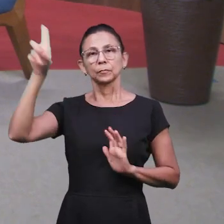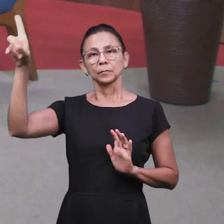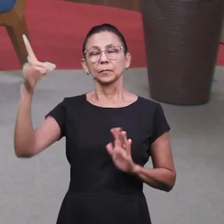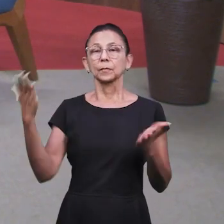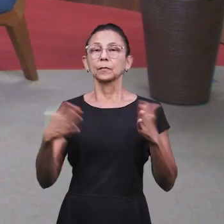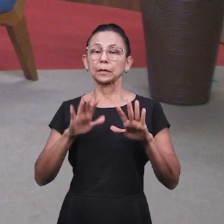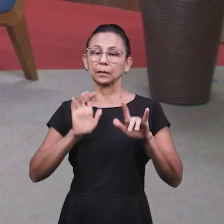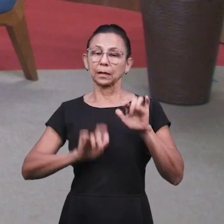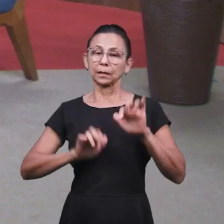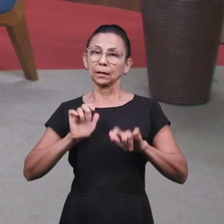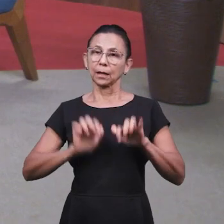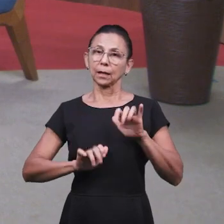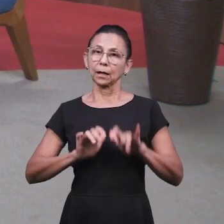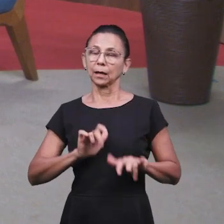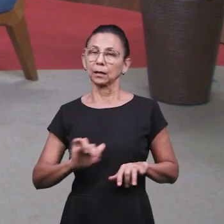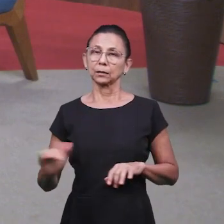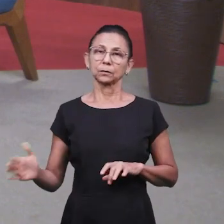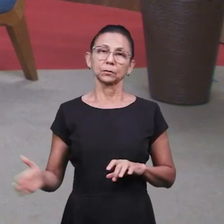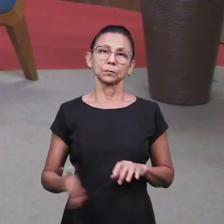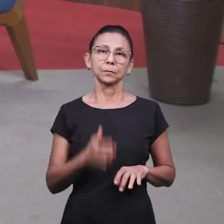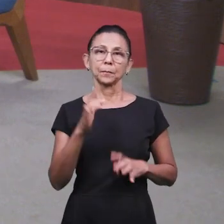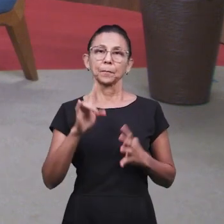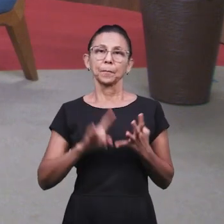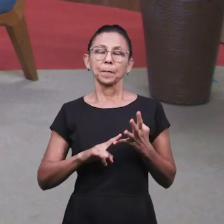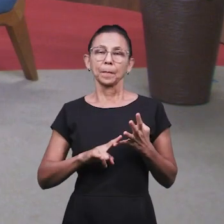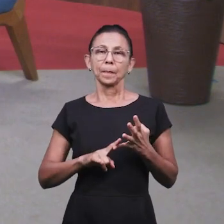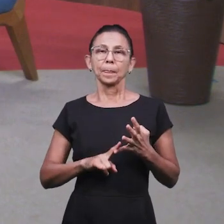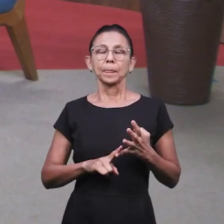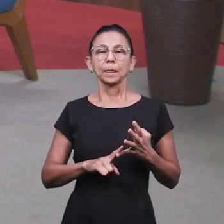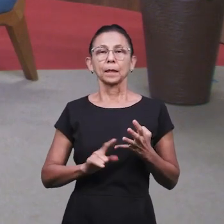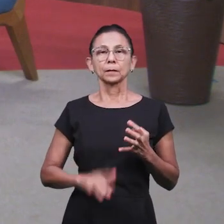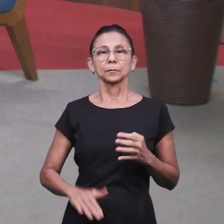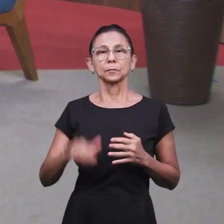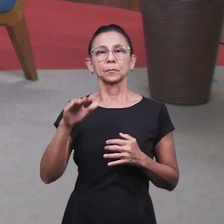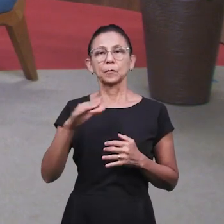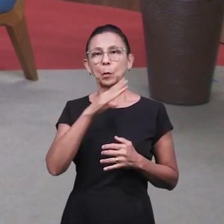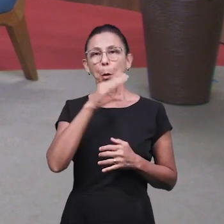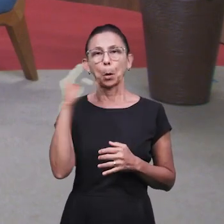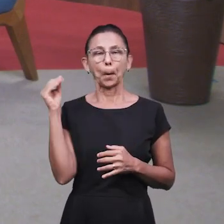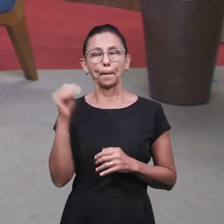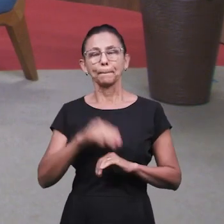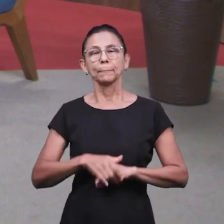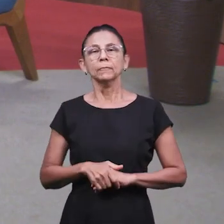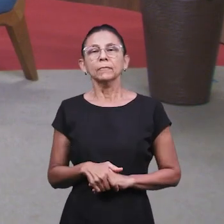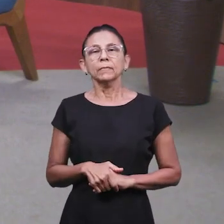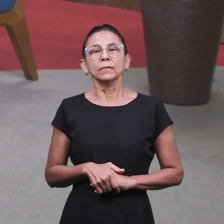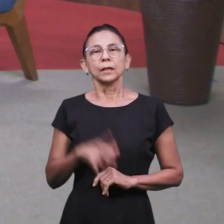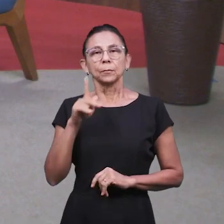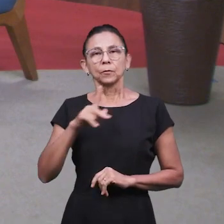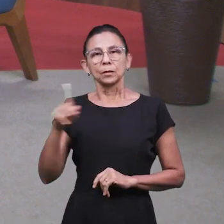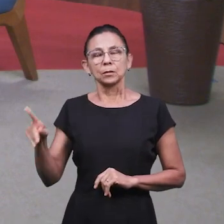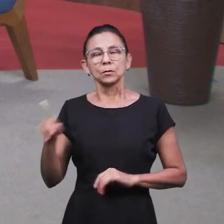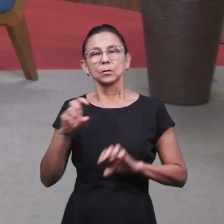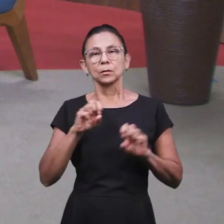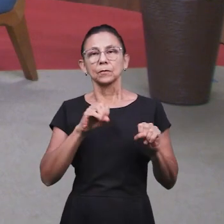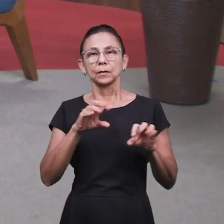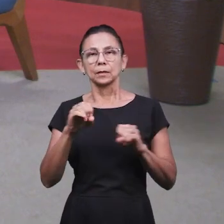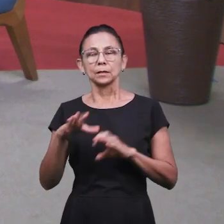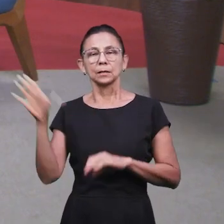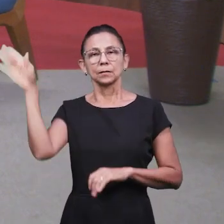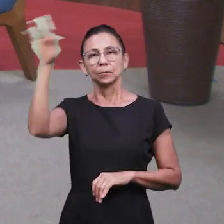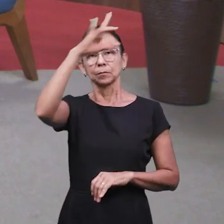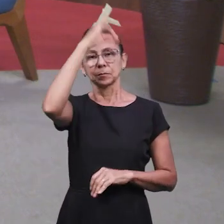trabalhar com aqueles que estão aprendendo o teclado. E na aula para as crianças intermediários e adolescentes, A professora Carla Figueiredo falará sobre o